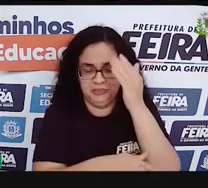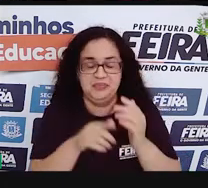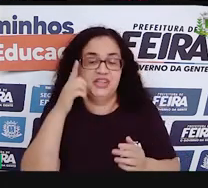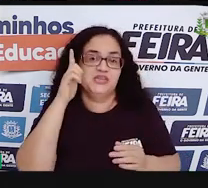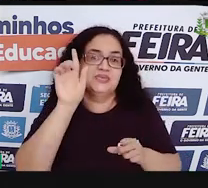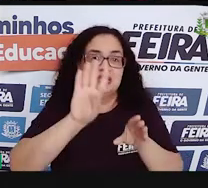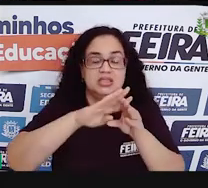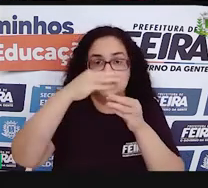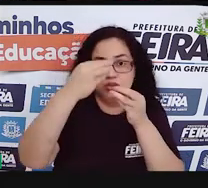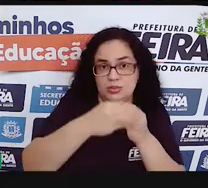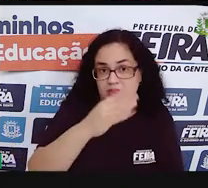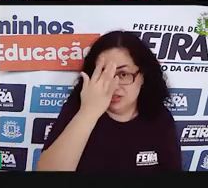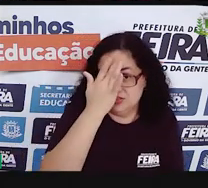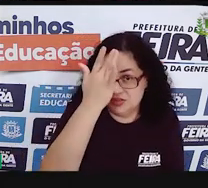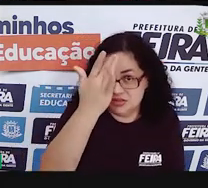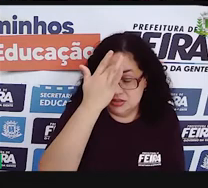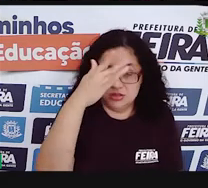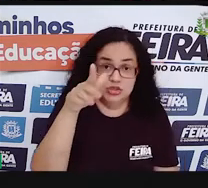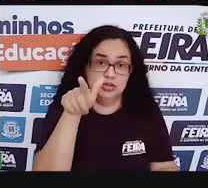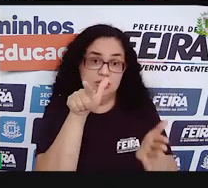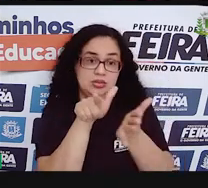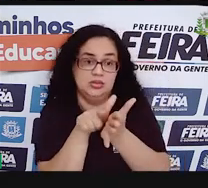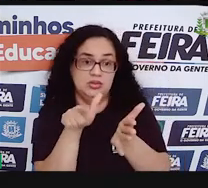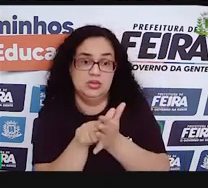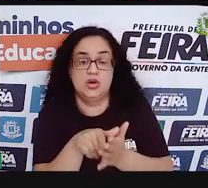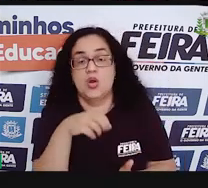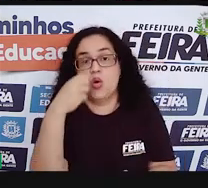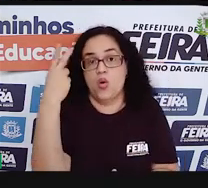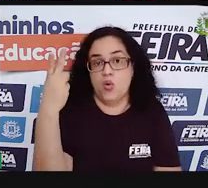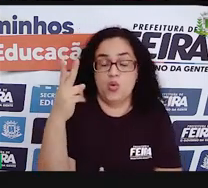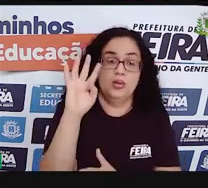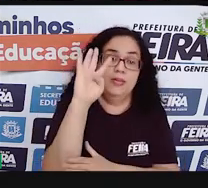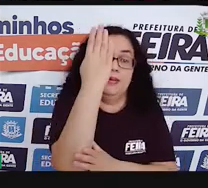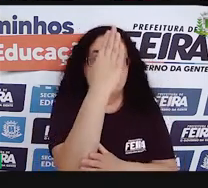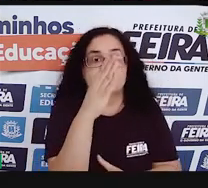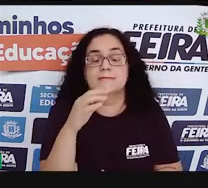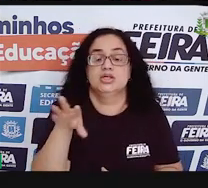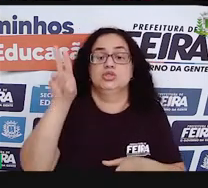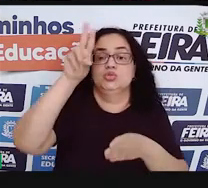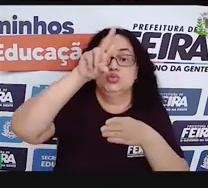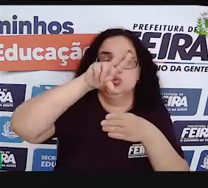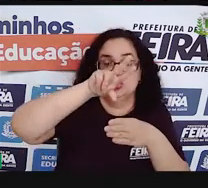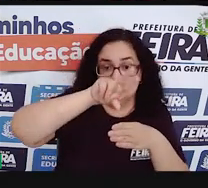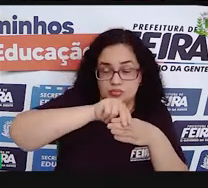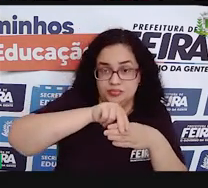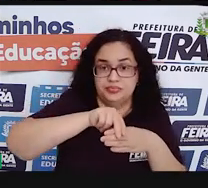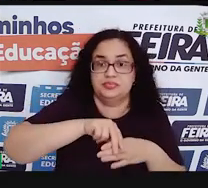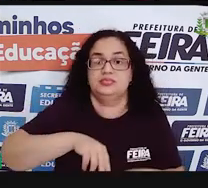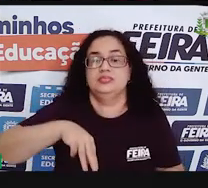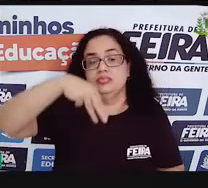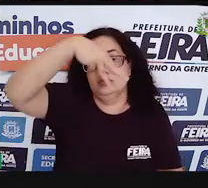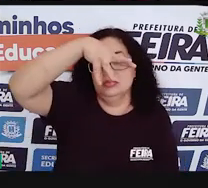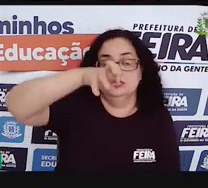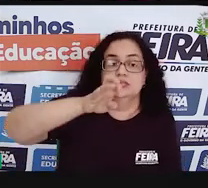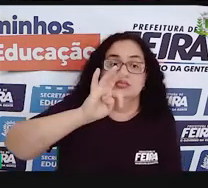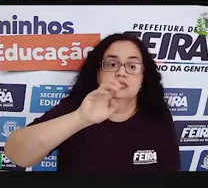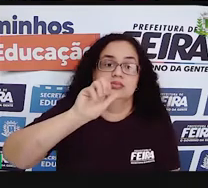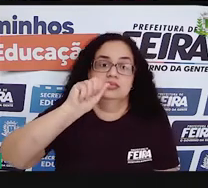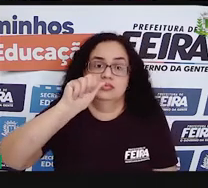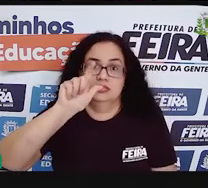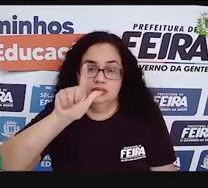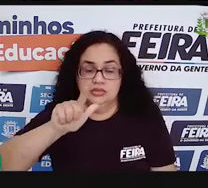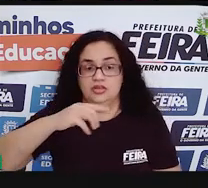com tanta facilidade como o papel ou como a mangueira, mas o clipe de metal ainda possui aí